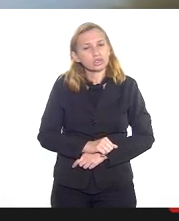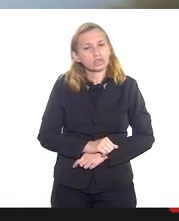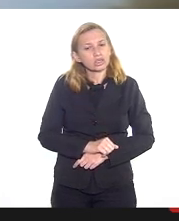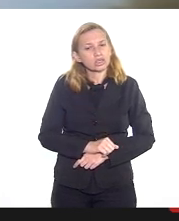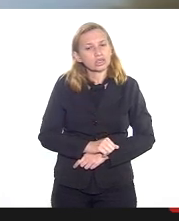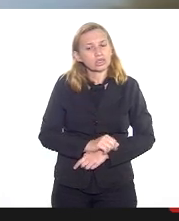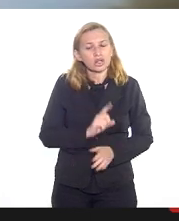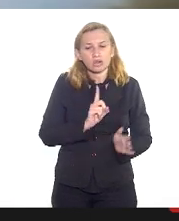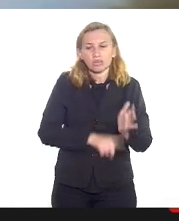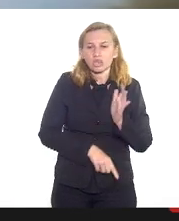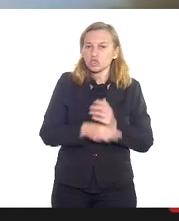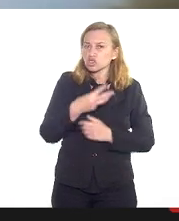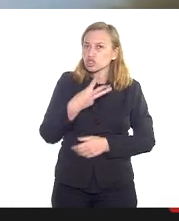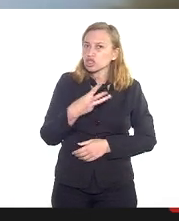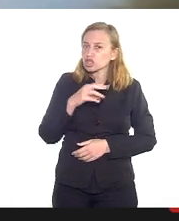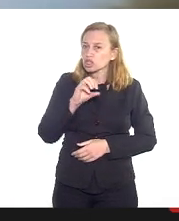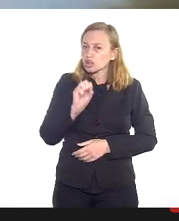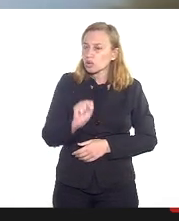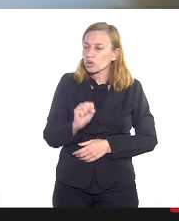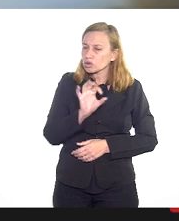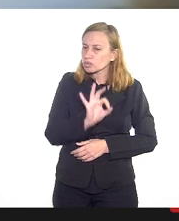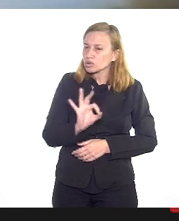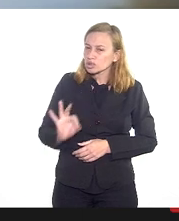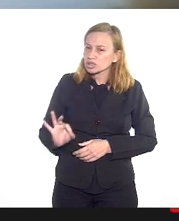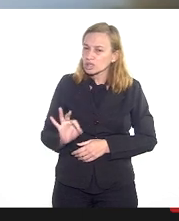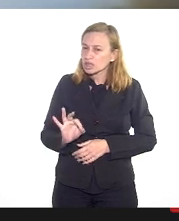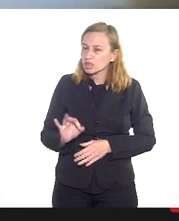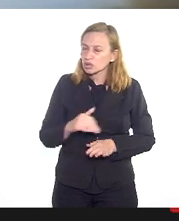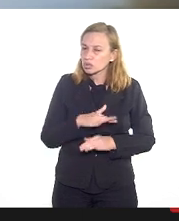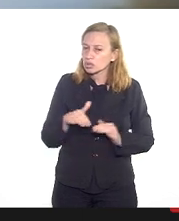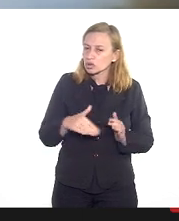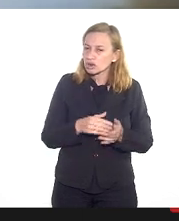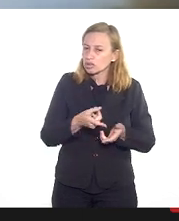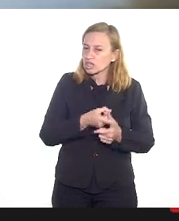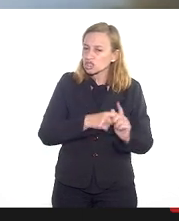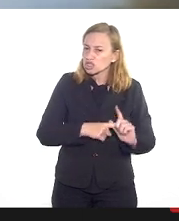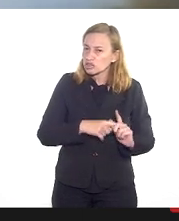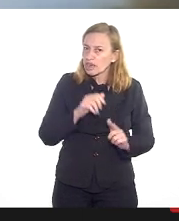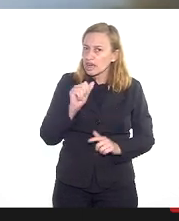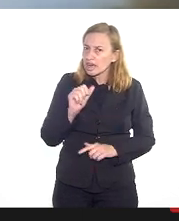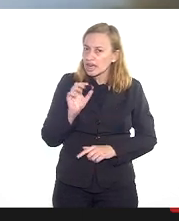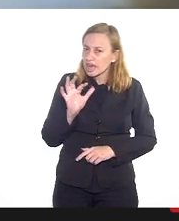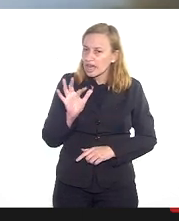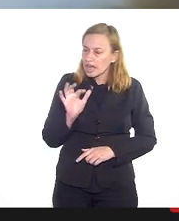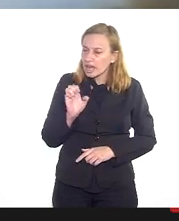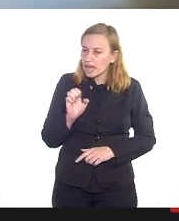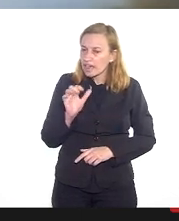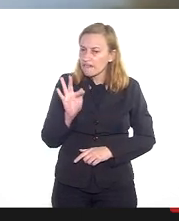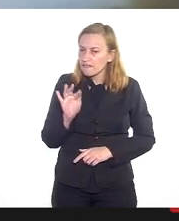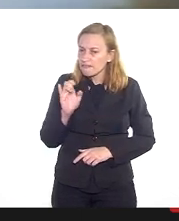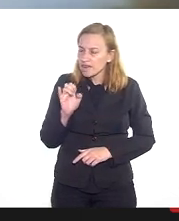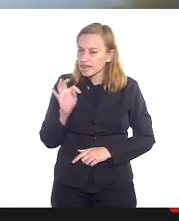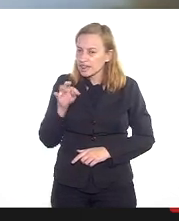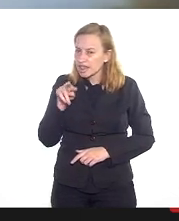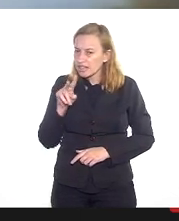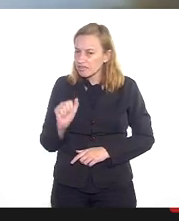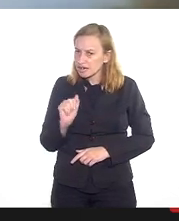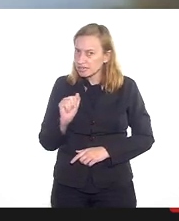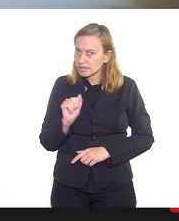É menos de 38% do total da dívida efetiva. Aqui é passível de